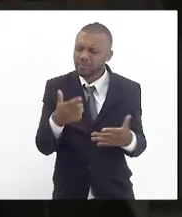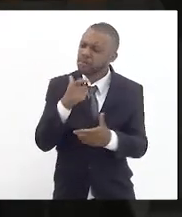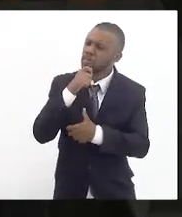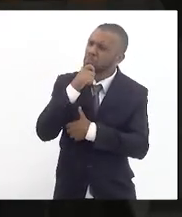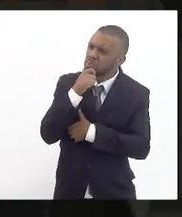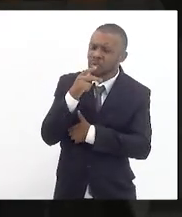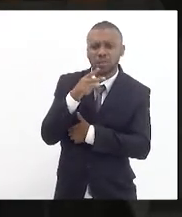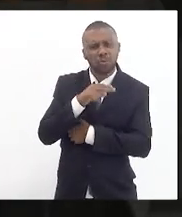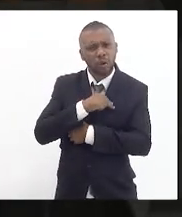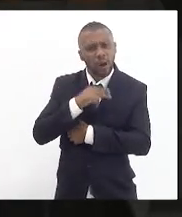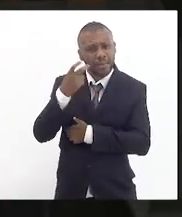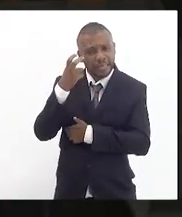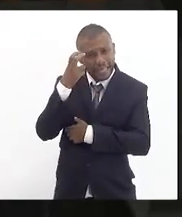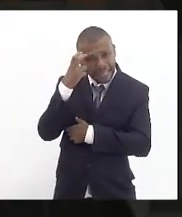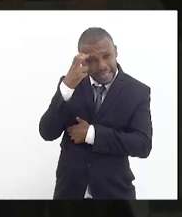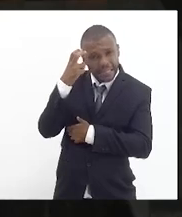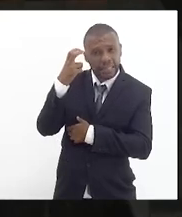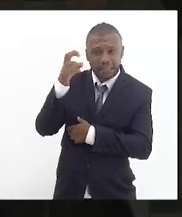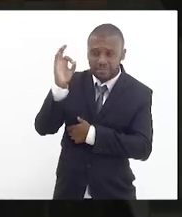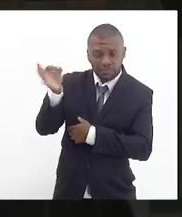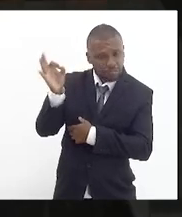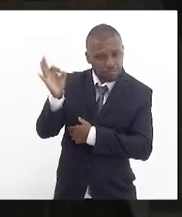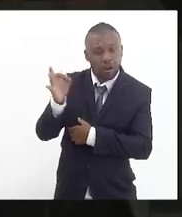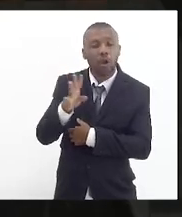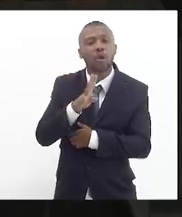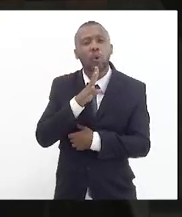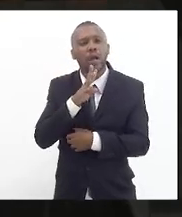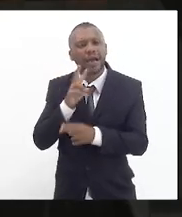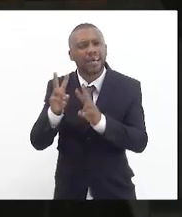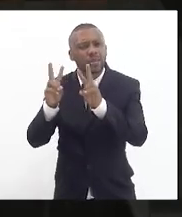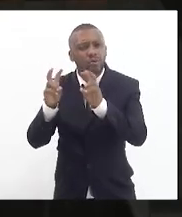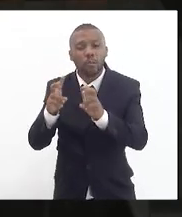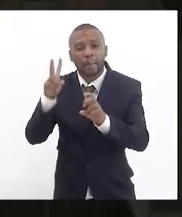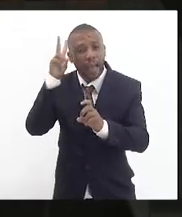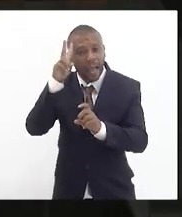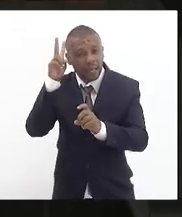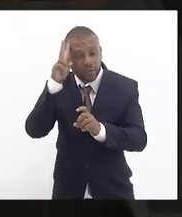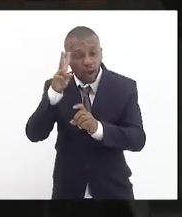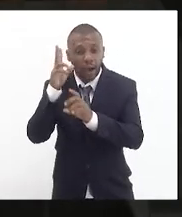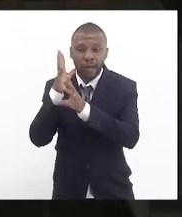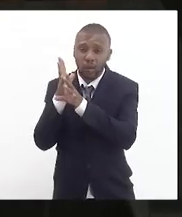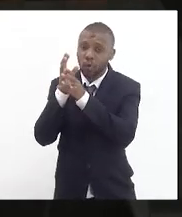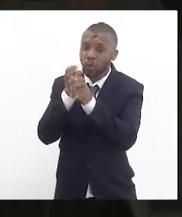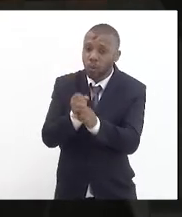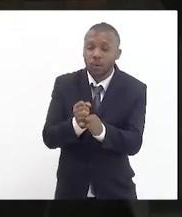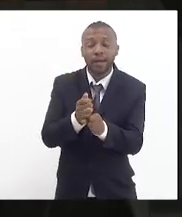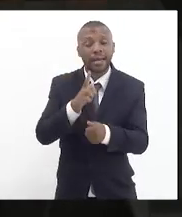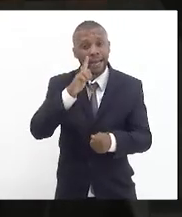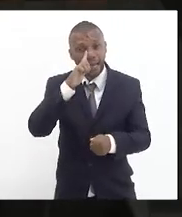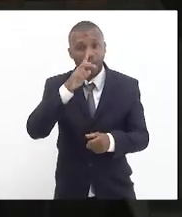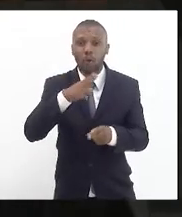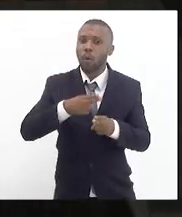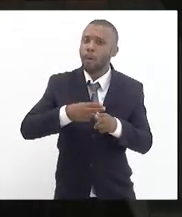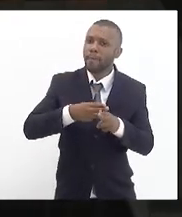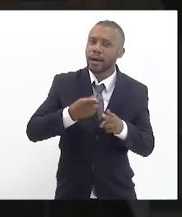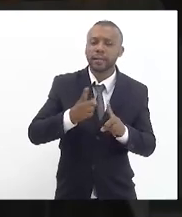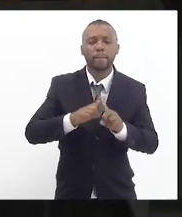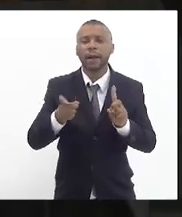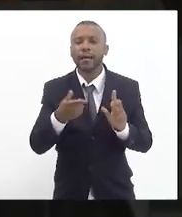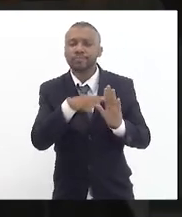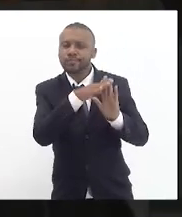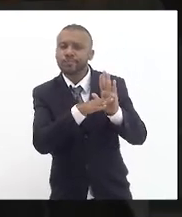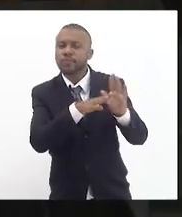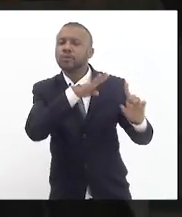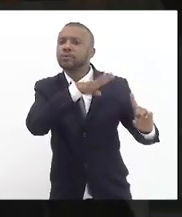se cara entende de astrologia entende de Mitologia greco-romana e no panteão